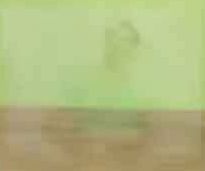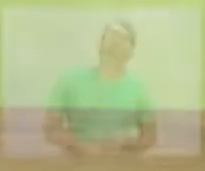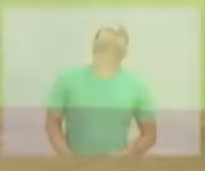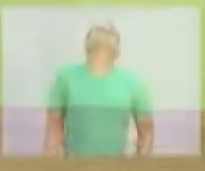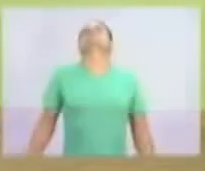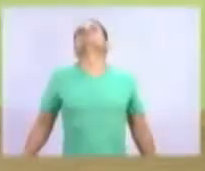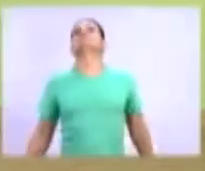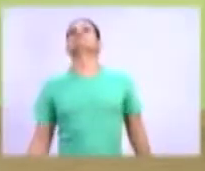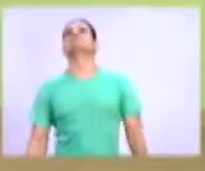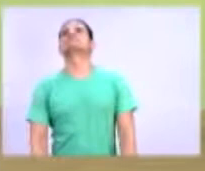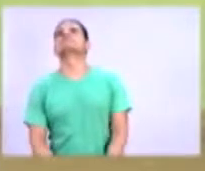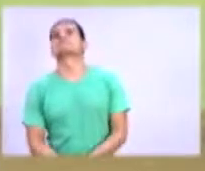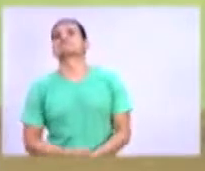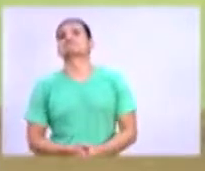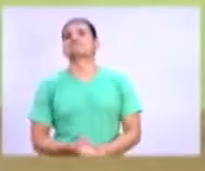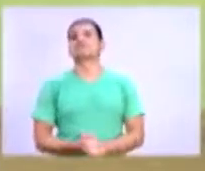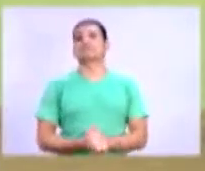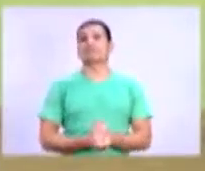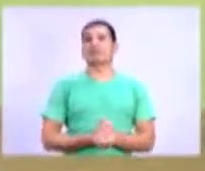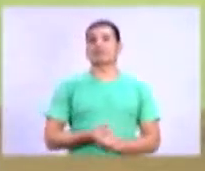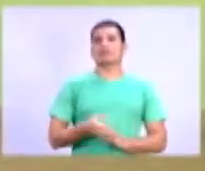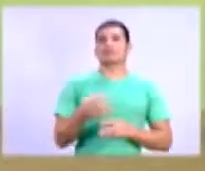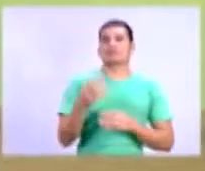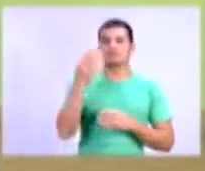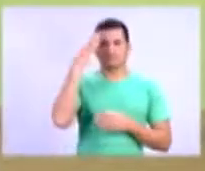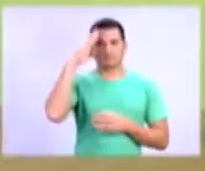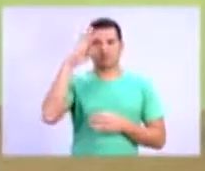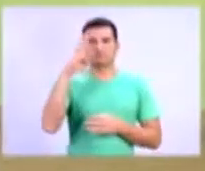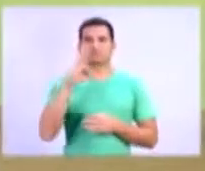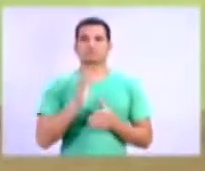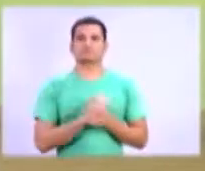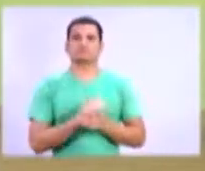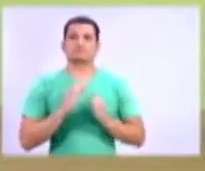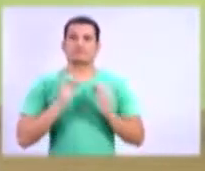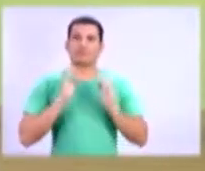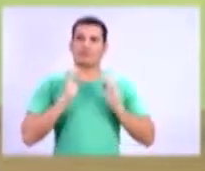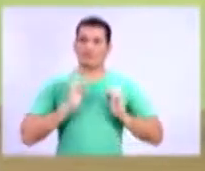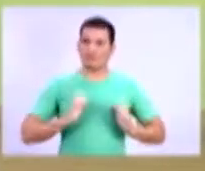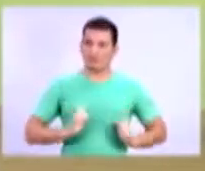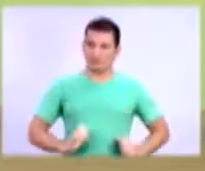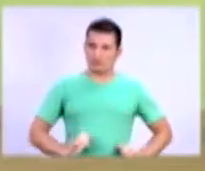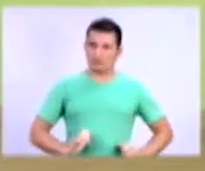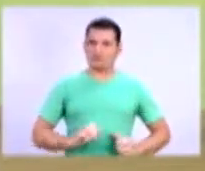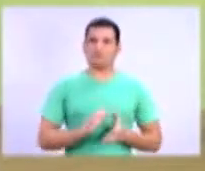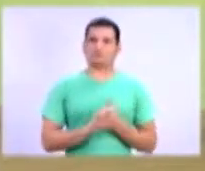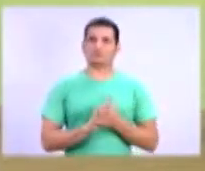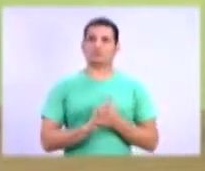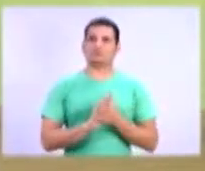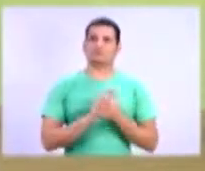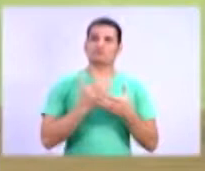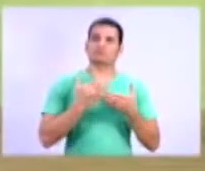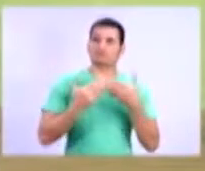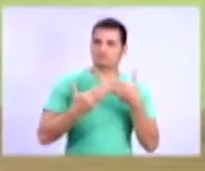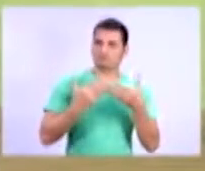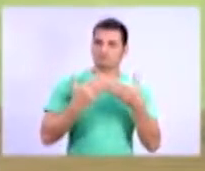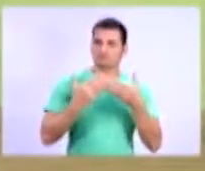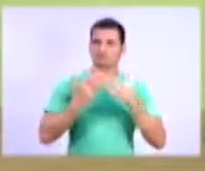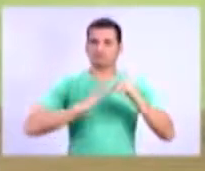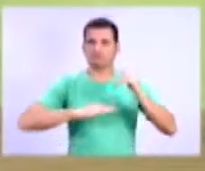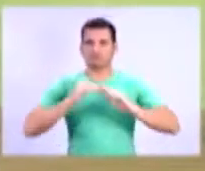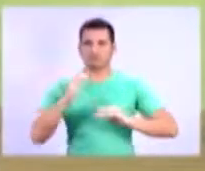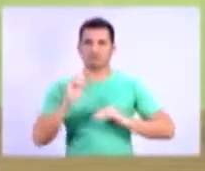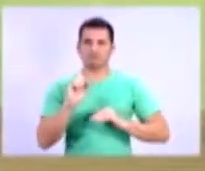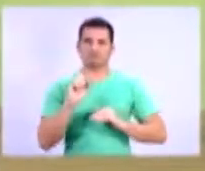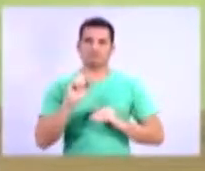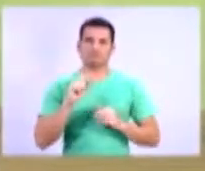Acredito que as principais condutas éticas que devem nortear qualquer profissional seria agir com